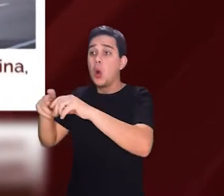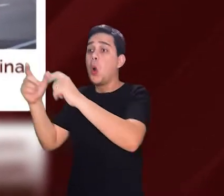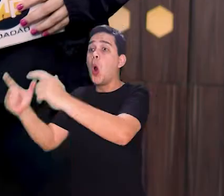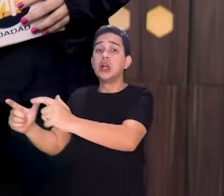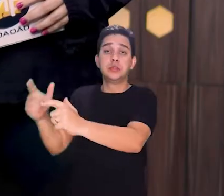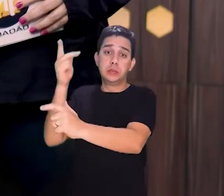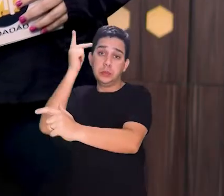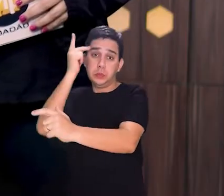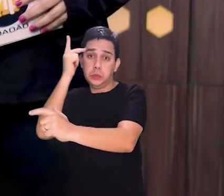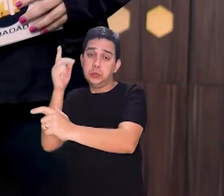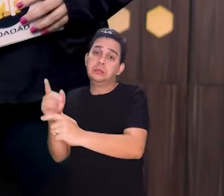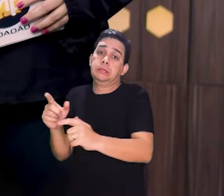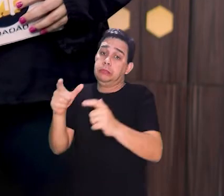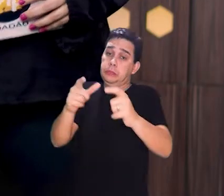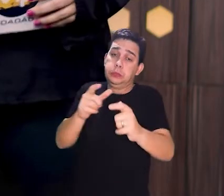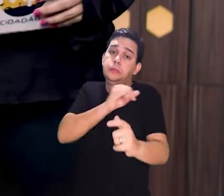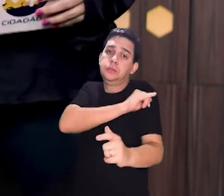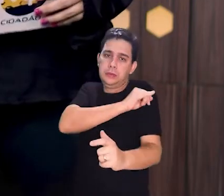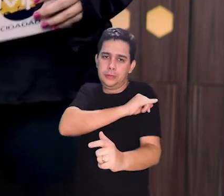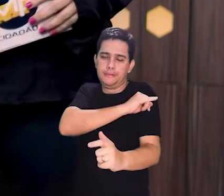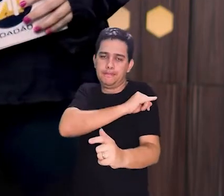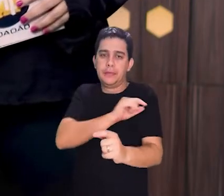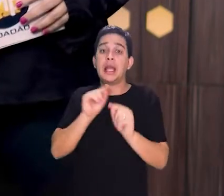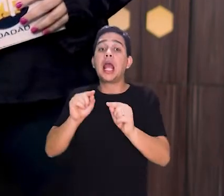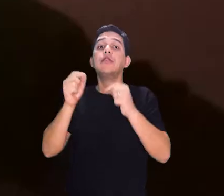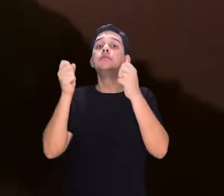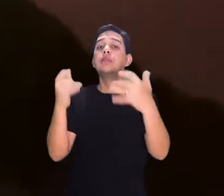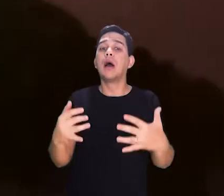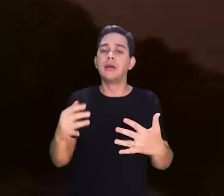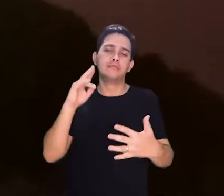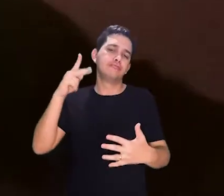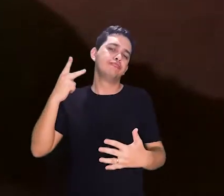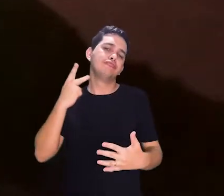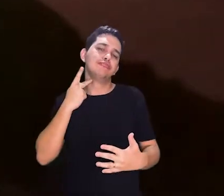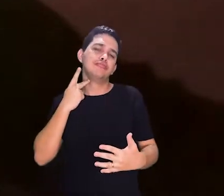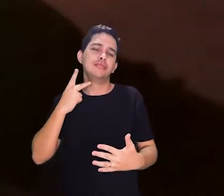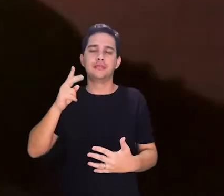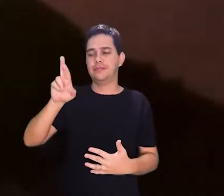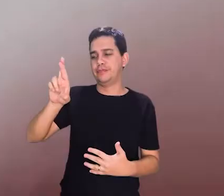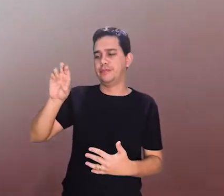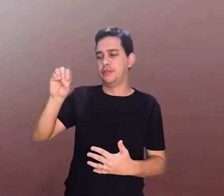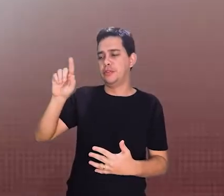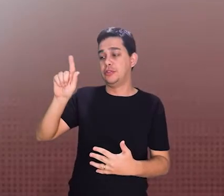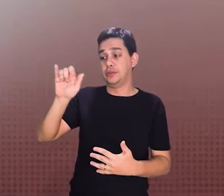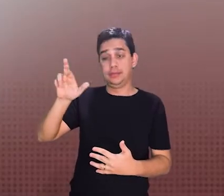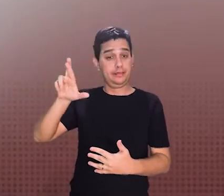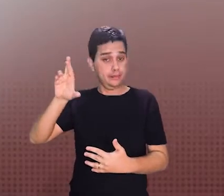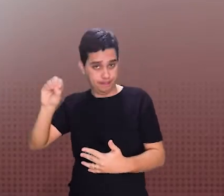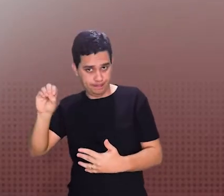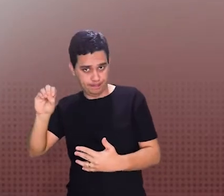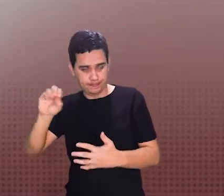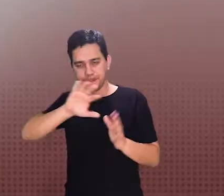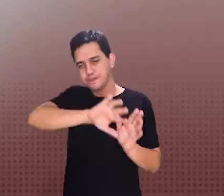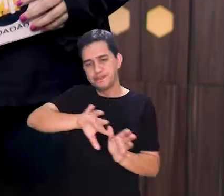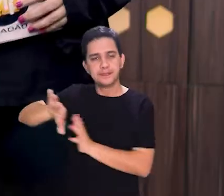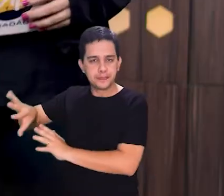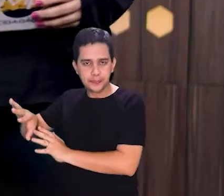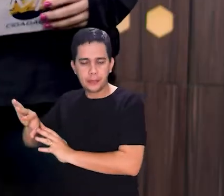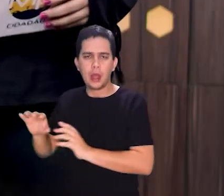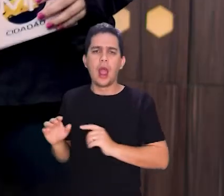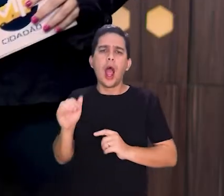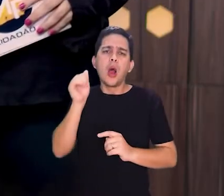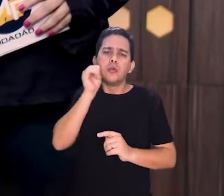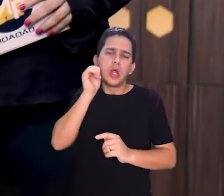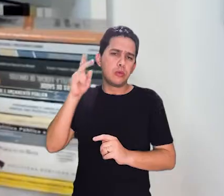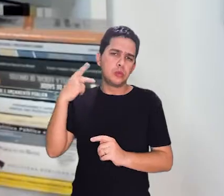São Paulo. Quem vai comentar o caso é o promotor de justiça, Rogério Lima Sá Ferreira. No quadro MPRJ pelo Estado, a